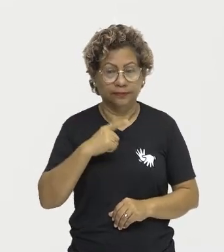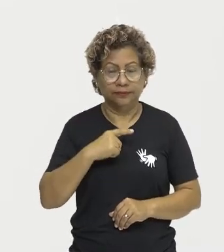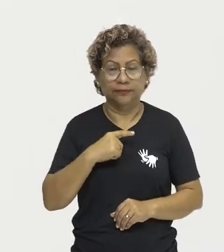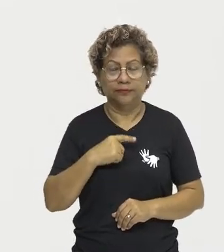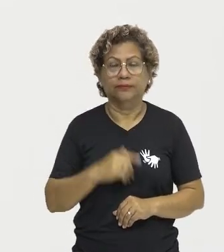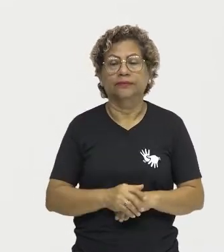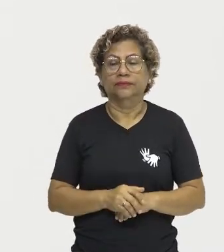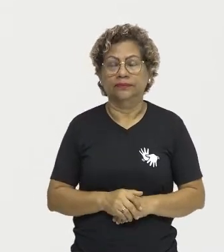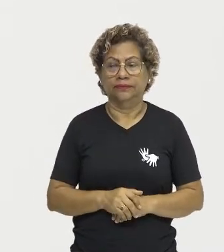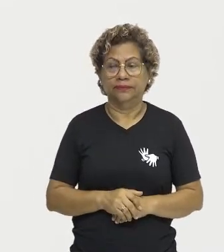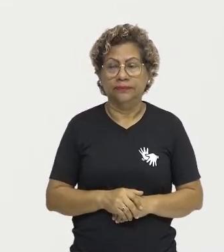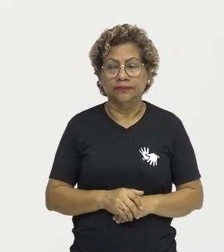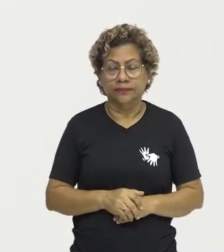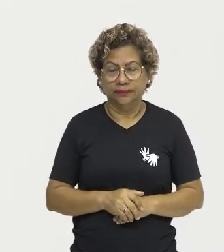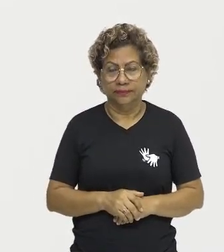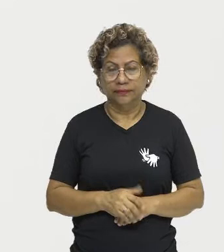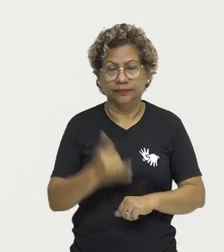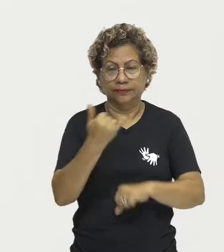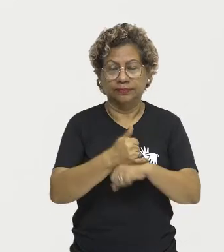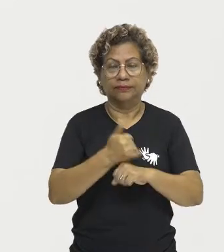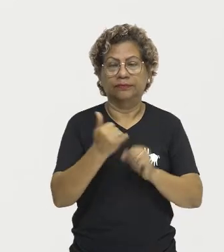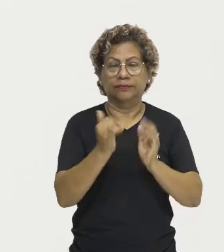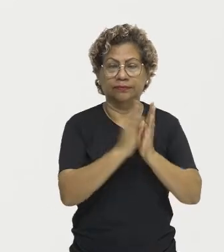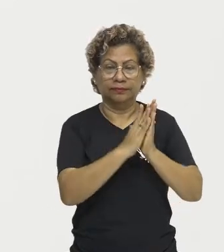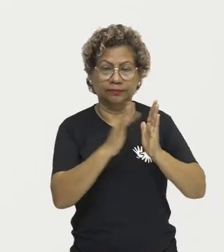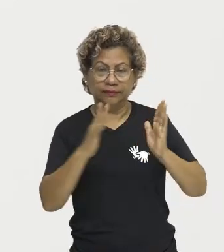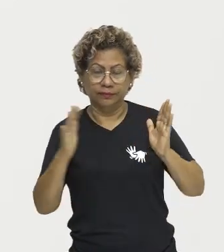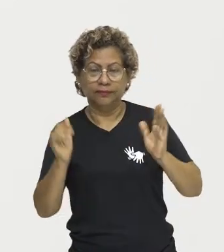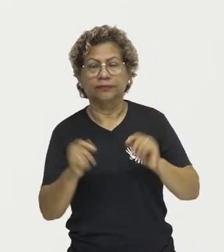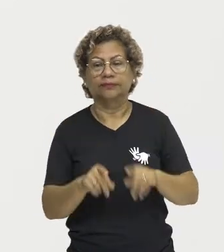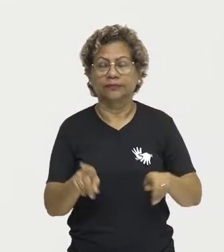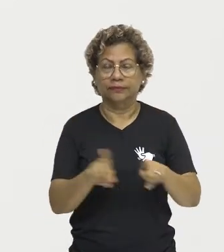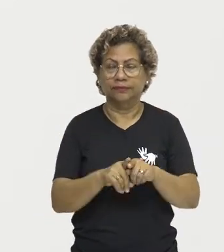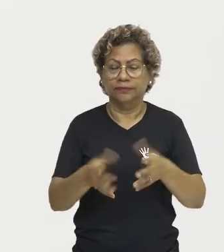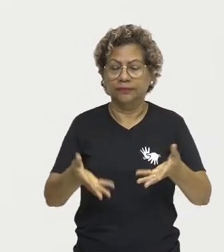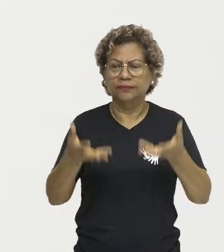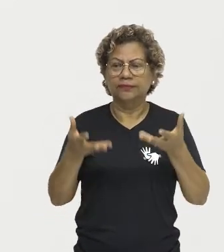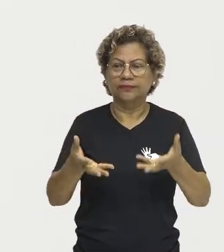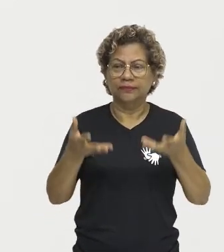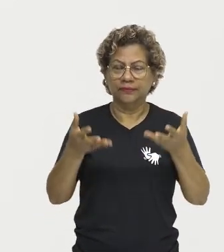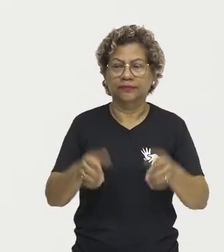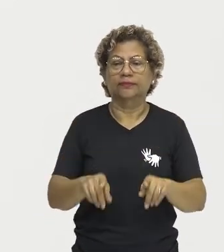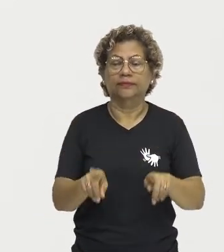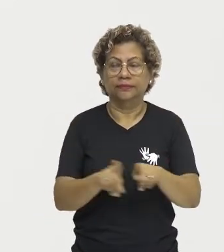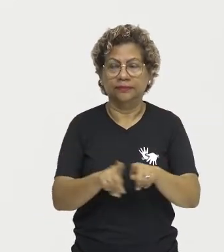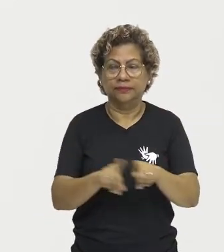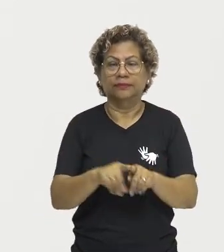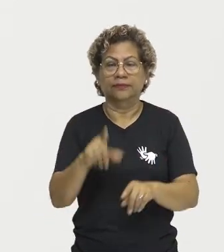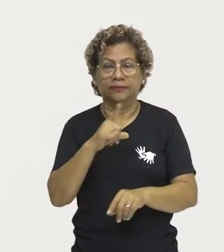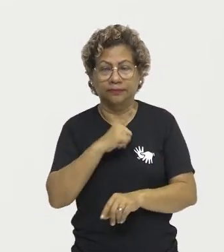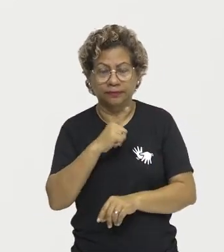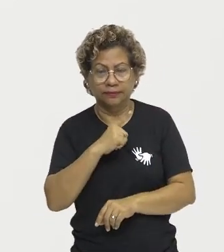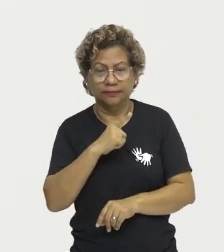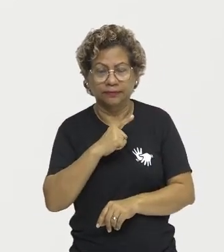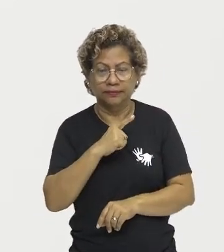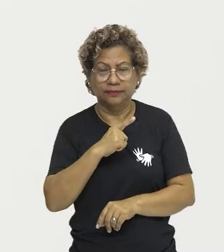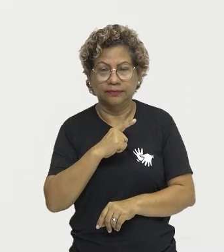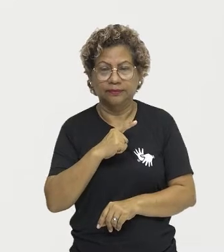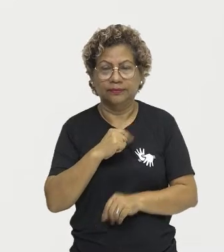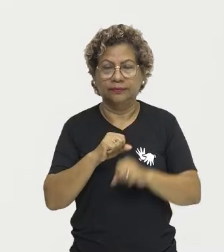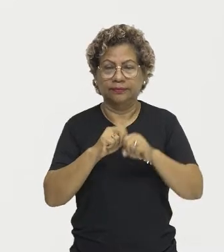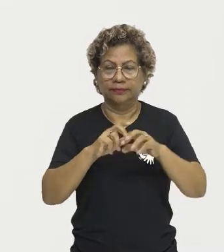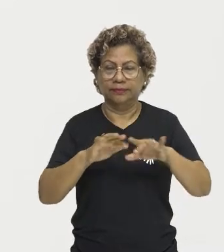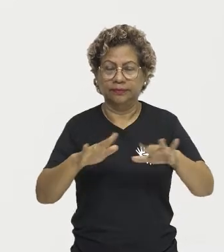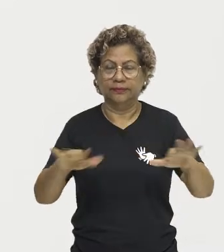o isopor, temos também o líquido e temos aqui